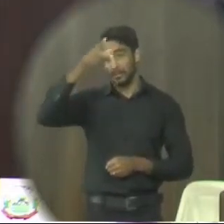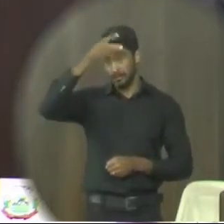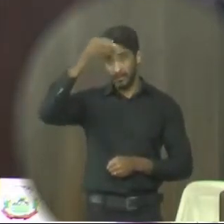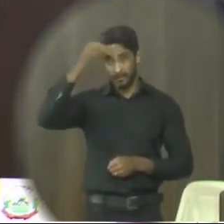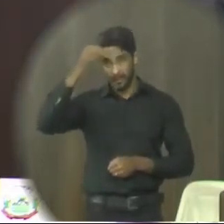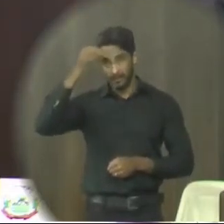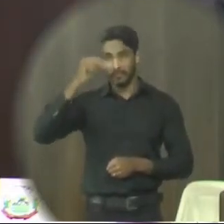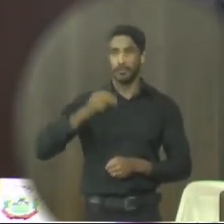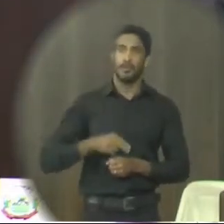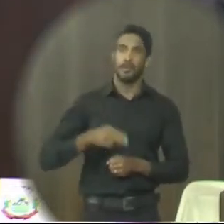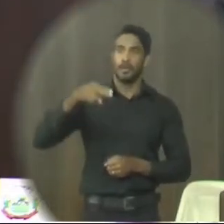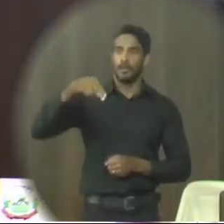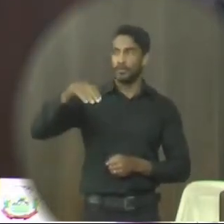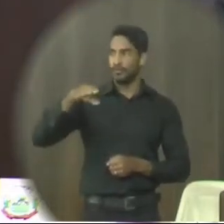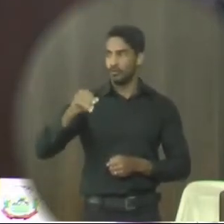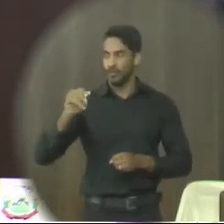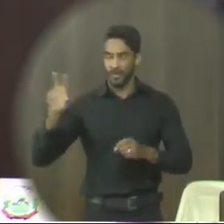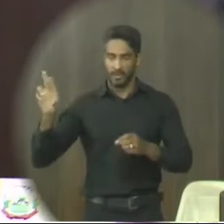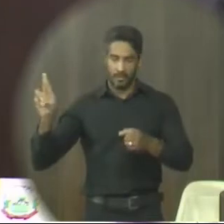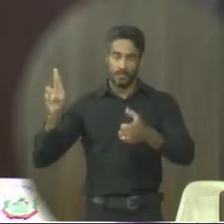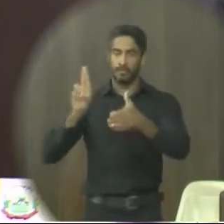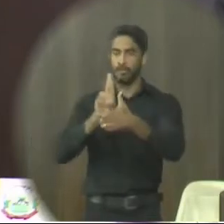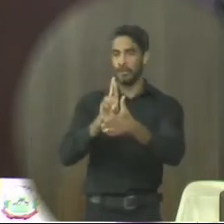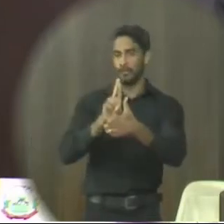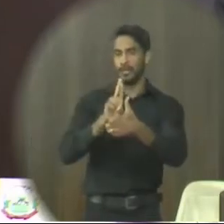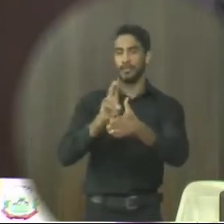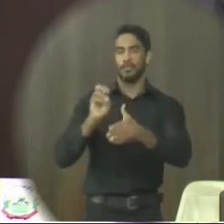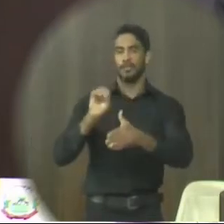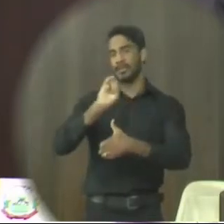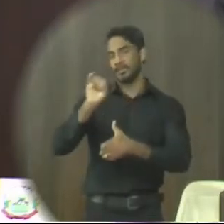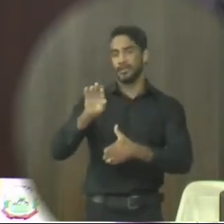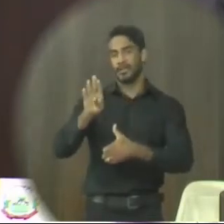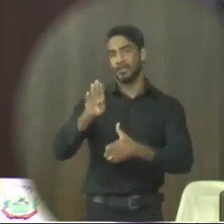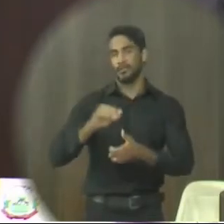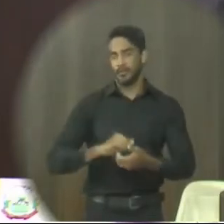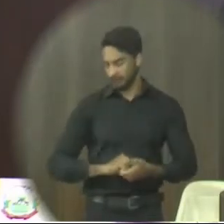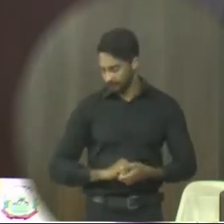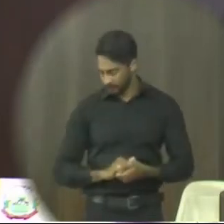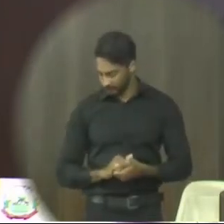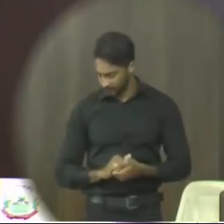da Silva, Procuradora Geral do Municipal Geral.